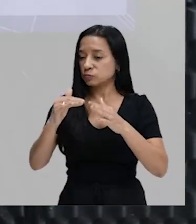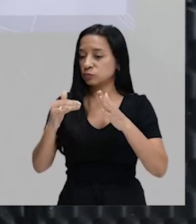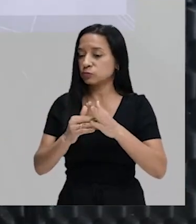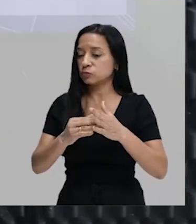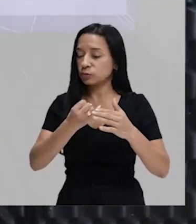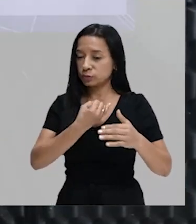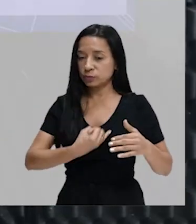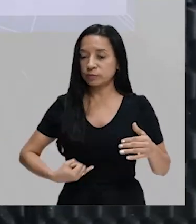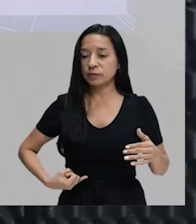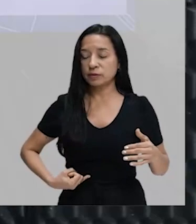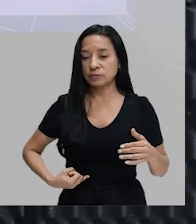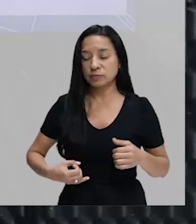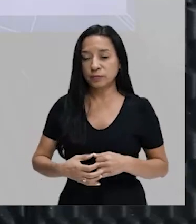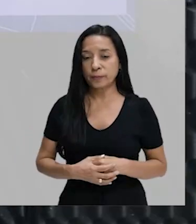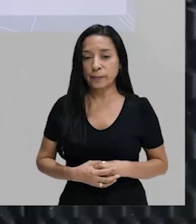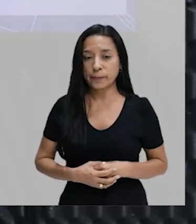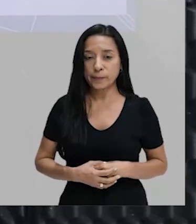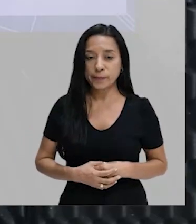império.